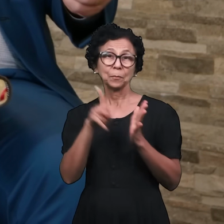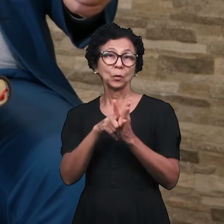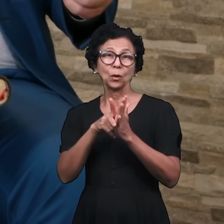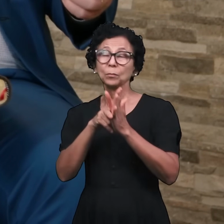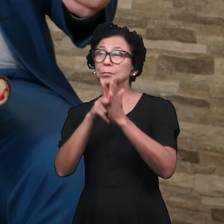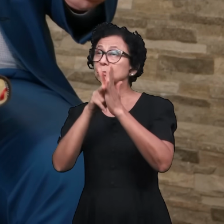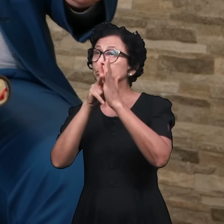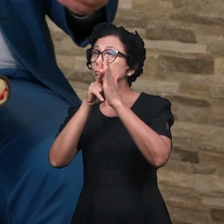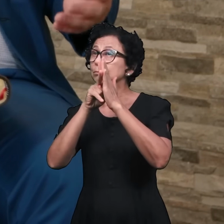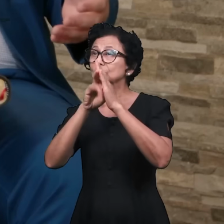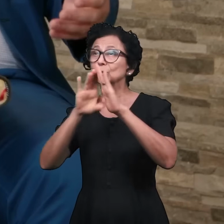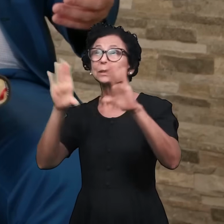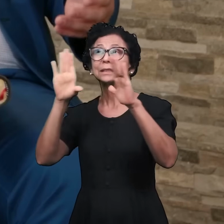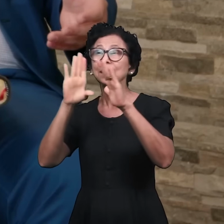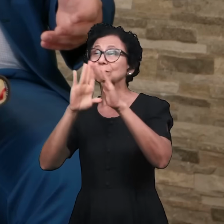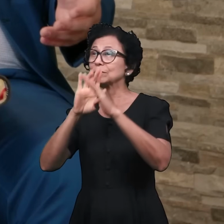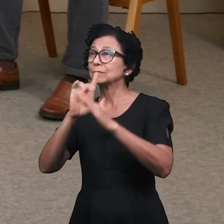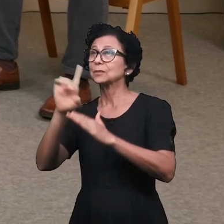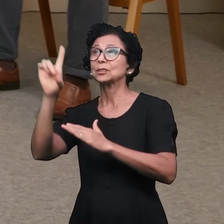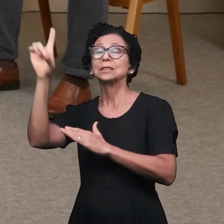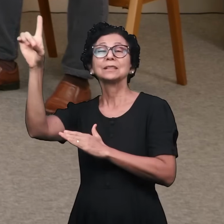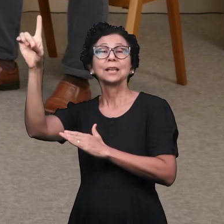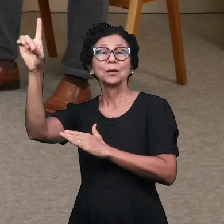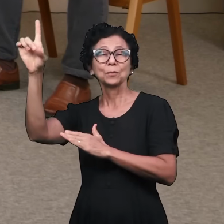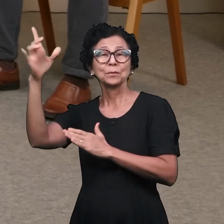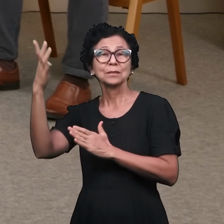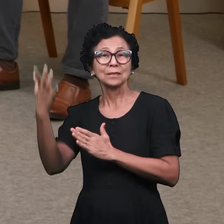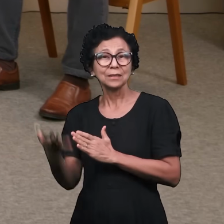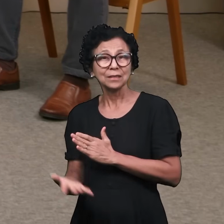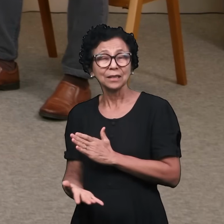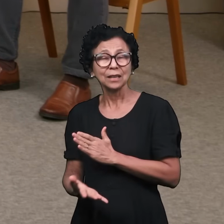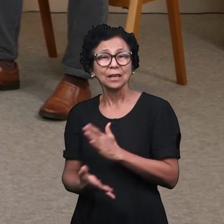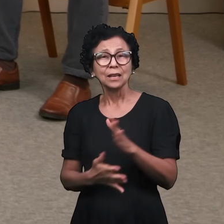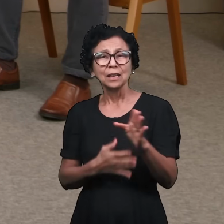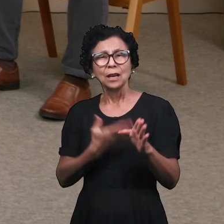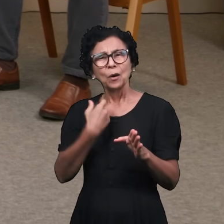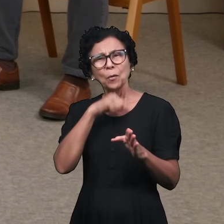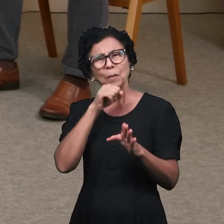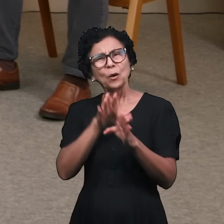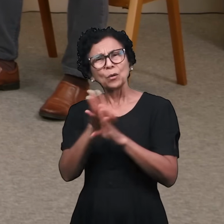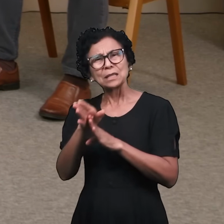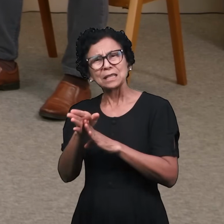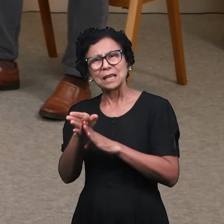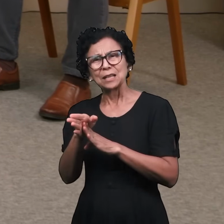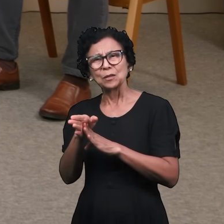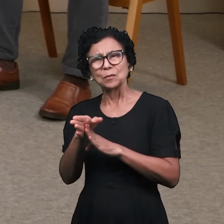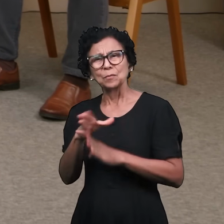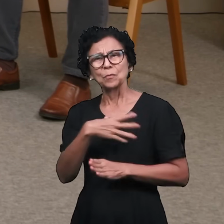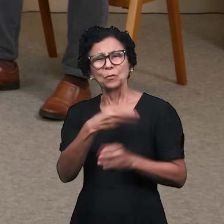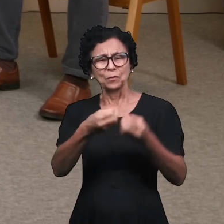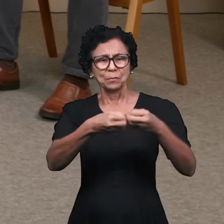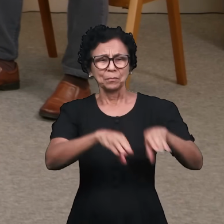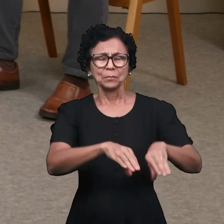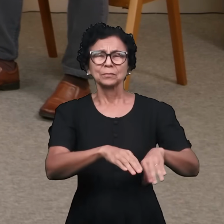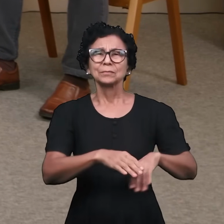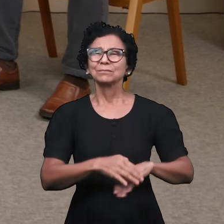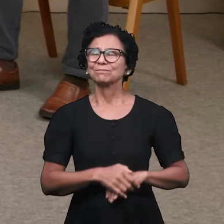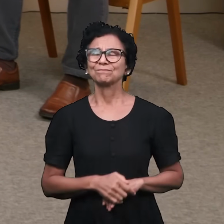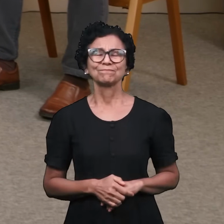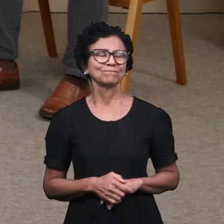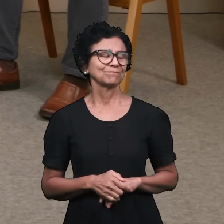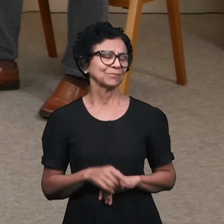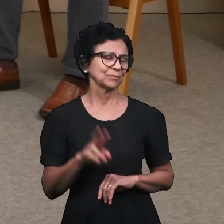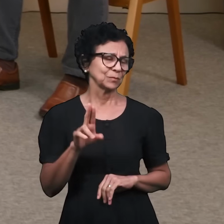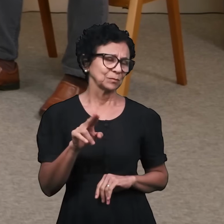eternidade. Amém. Que deseja a eles o melhor. Nunca um conselho do pai vai ser para prejudicar o filho. É um grande mistério, né,